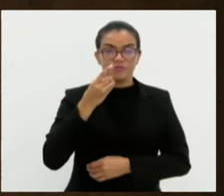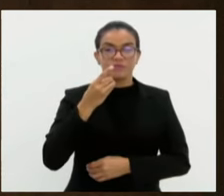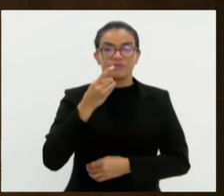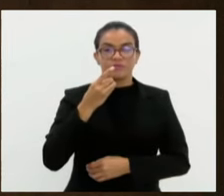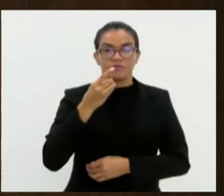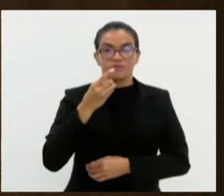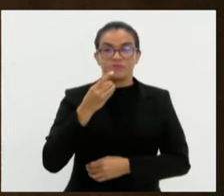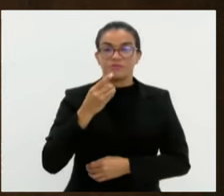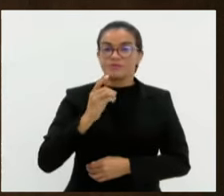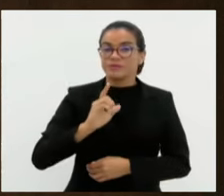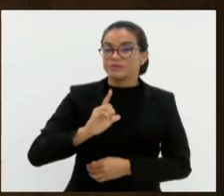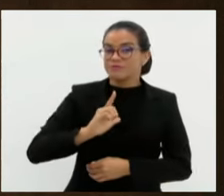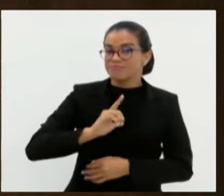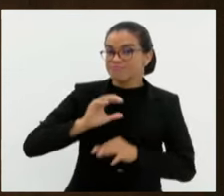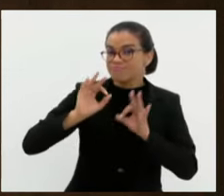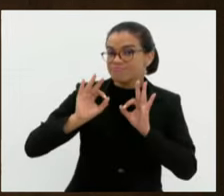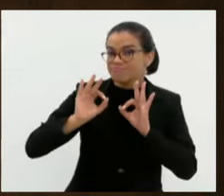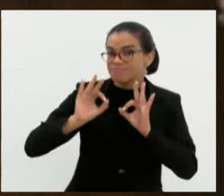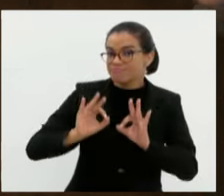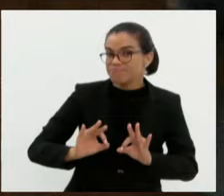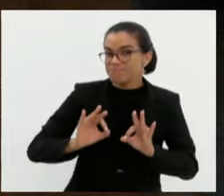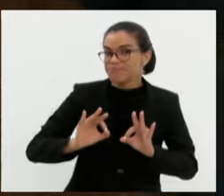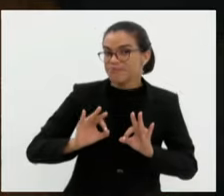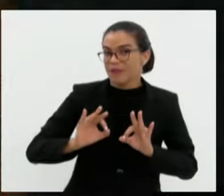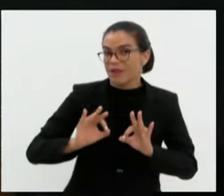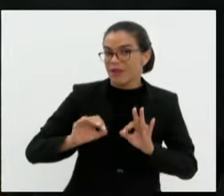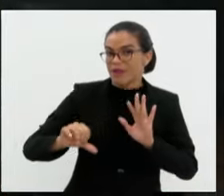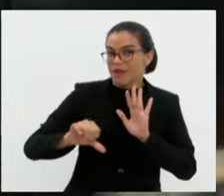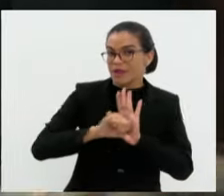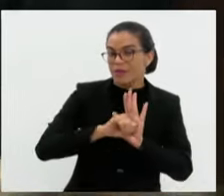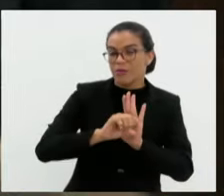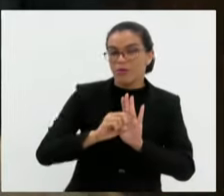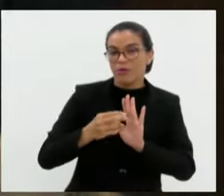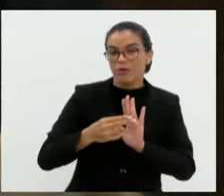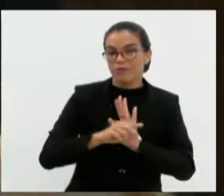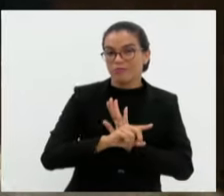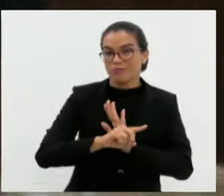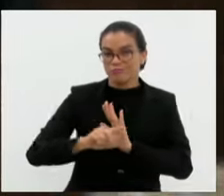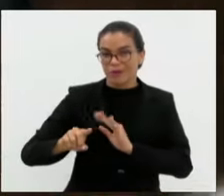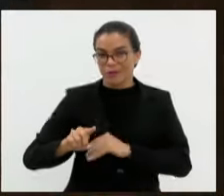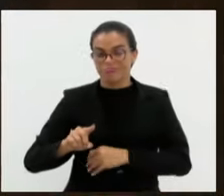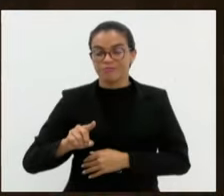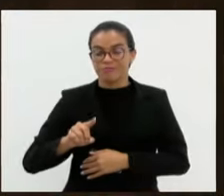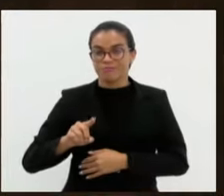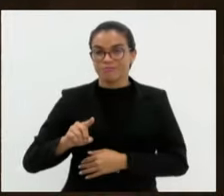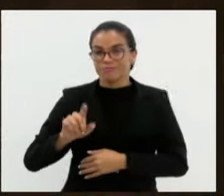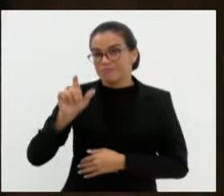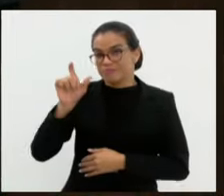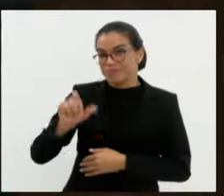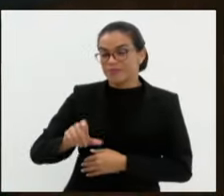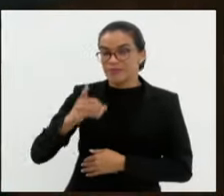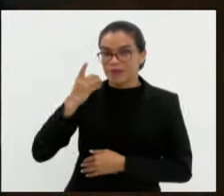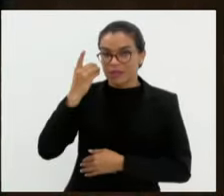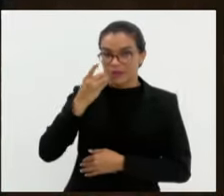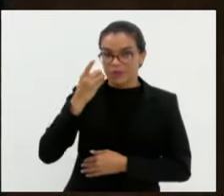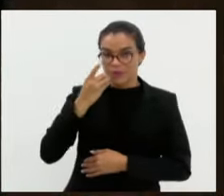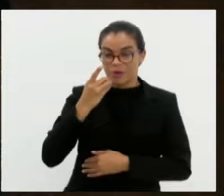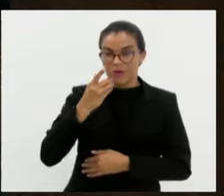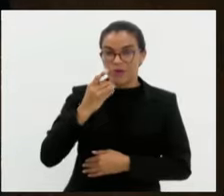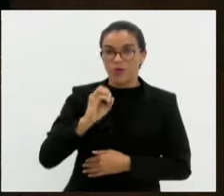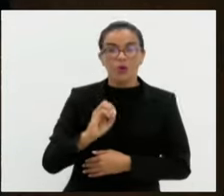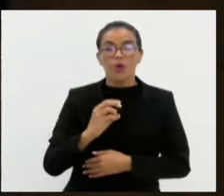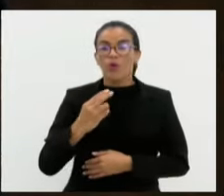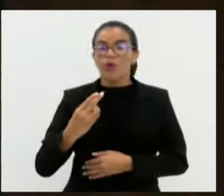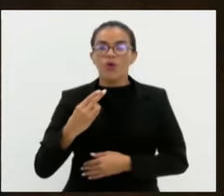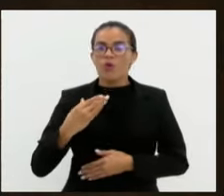se houve delito ou não para a deputada e também para qualquer